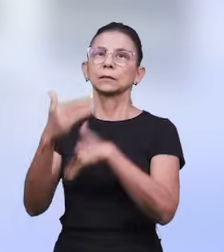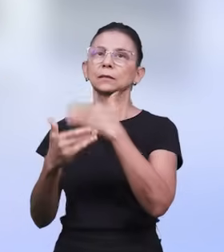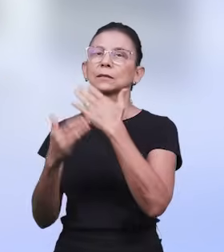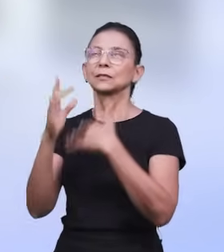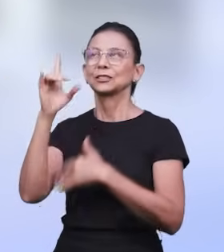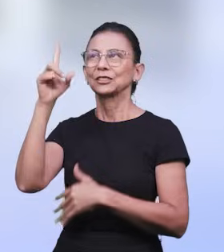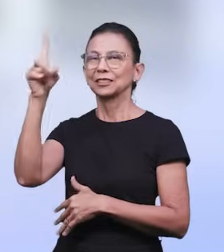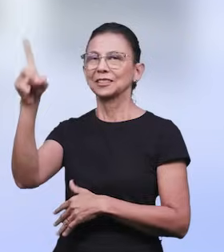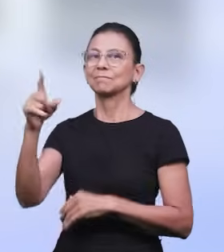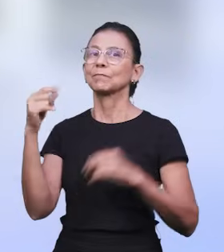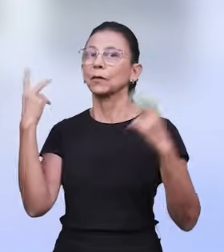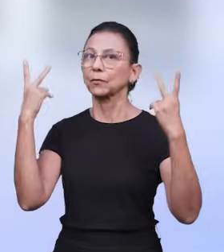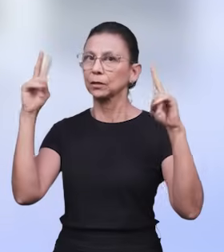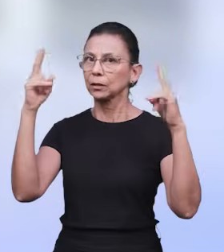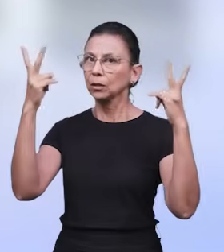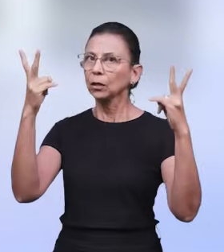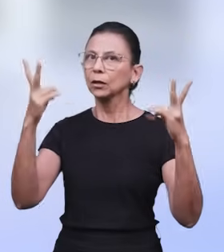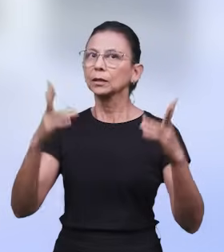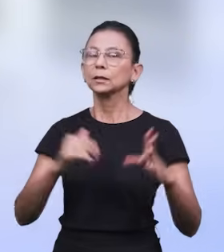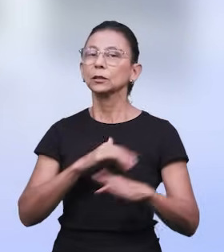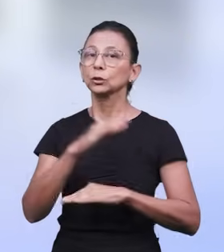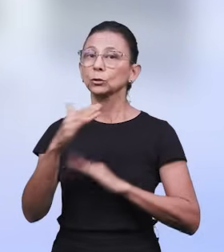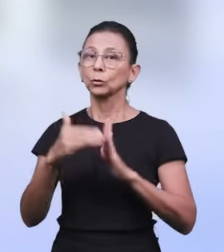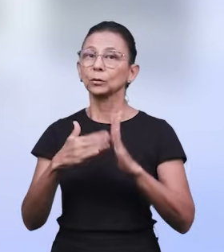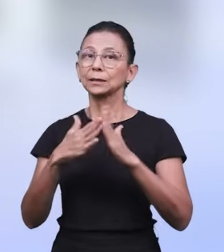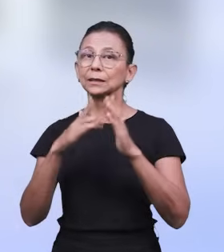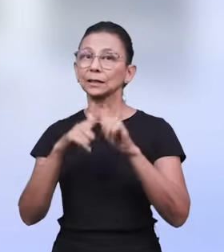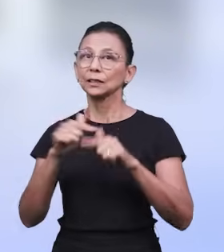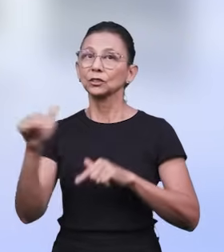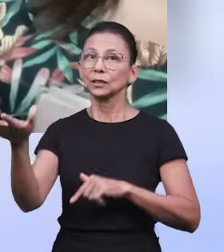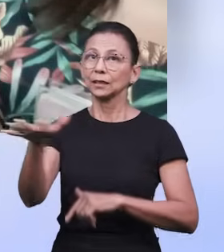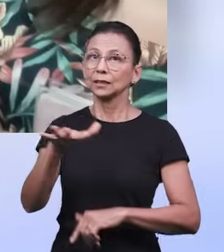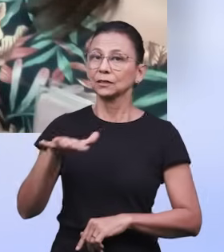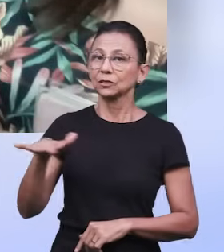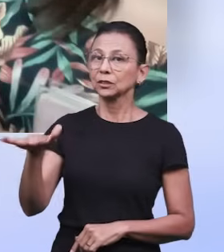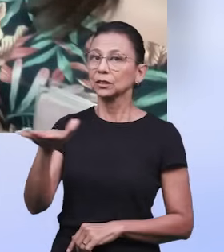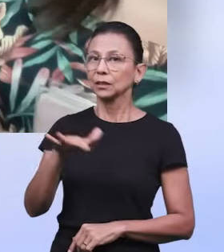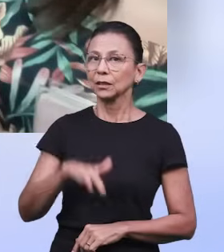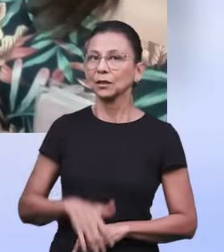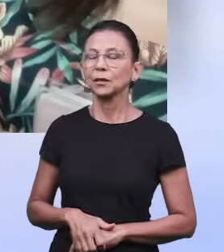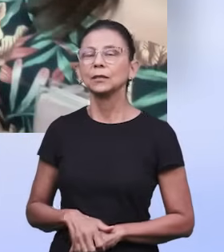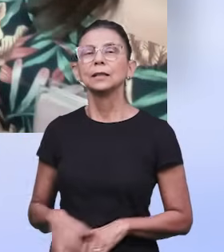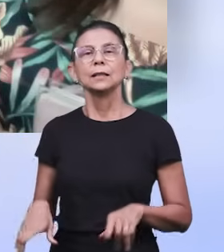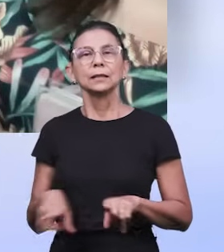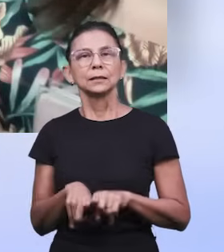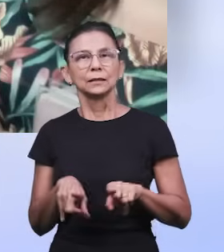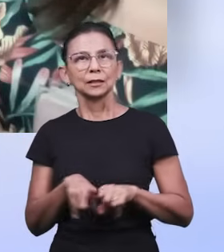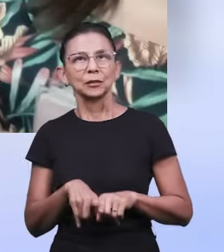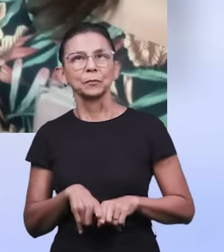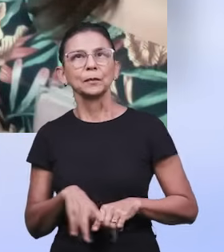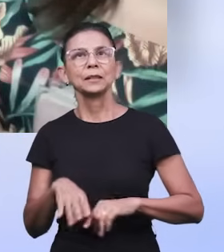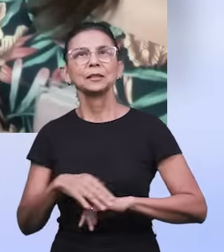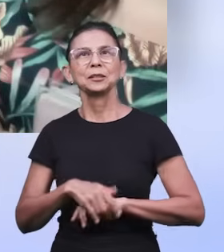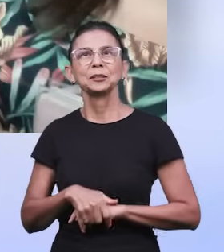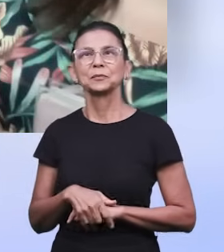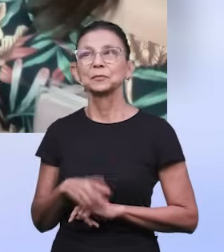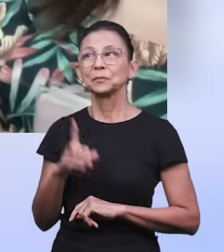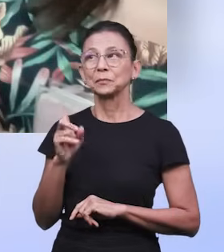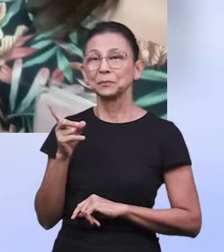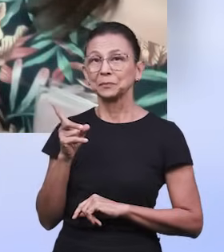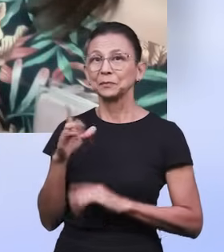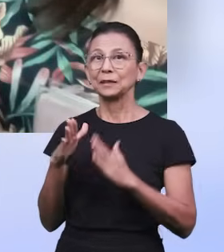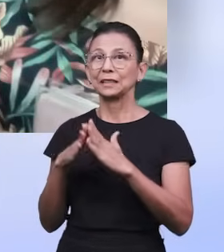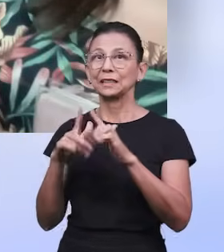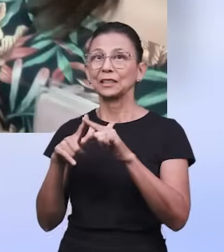Deus. Uma grande vitória para todas as igrejas da capital. E mais um templo foi consagrado para a adoração ao